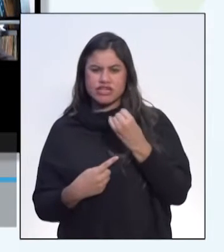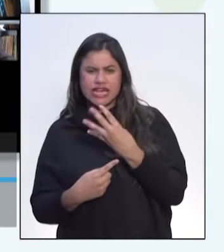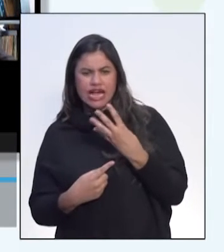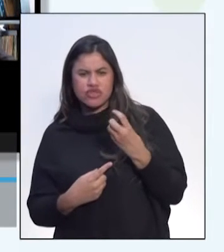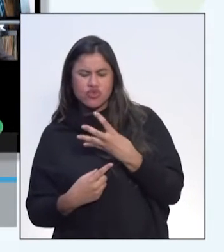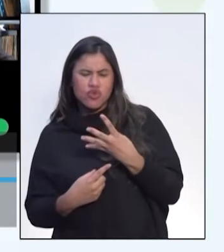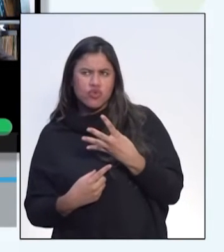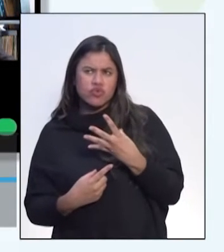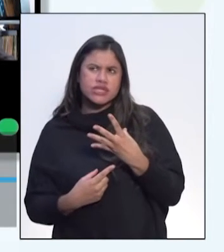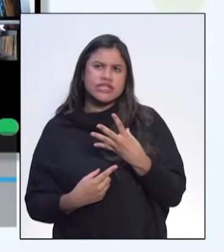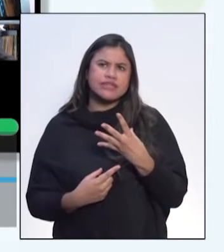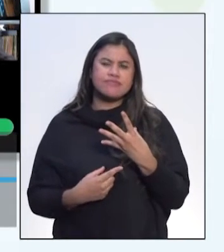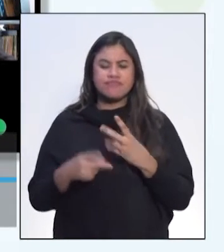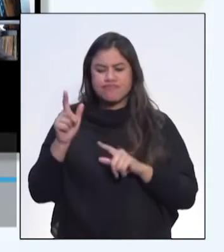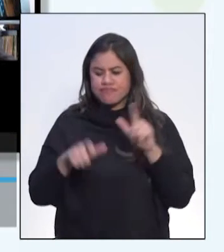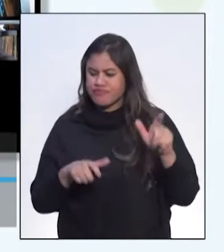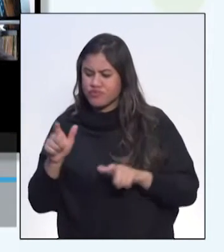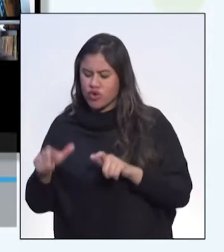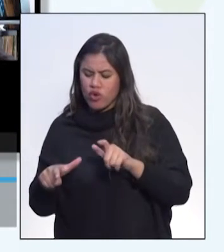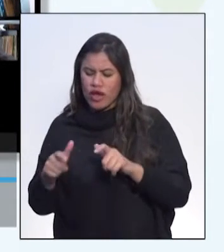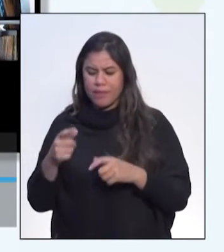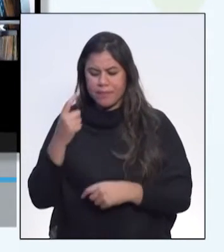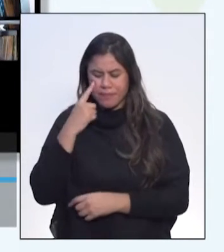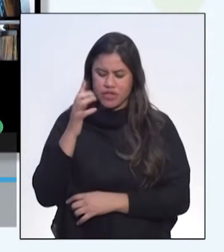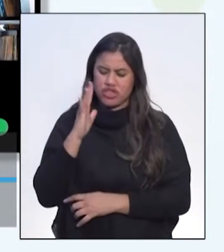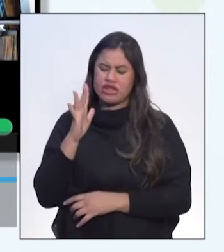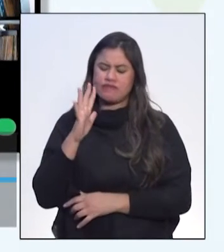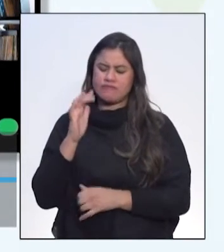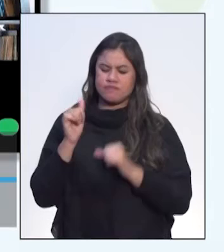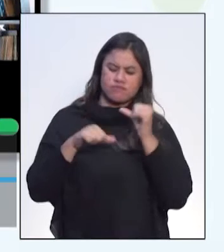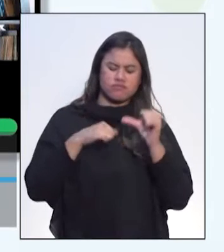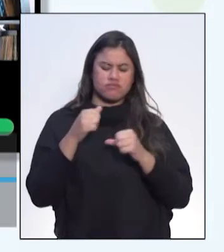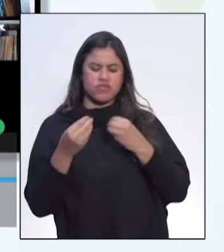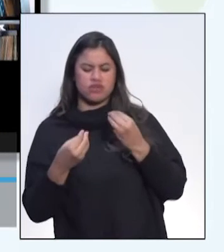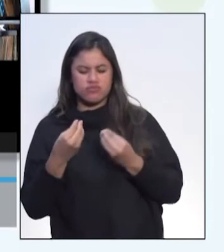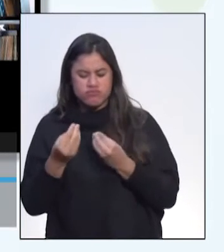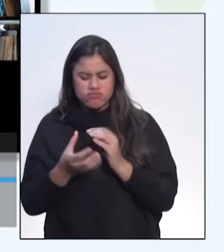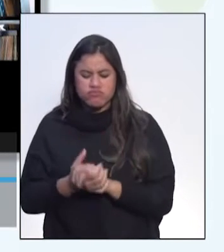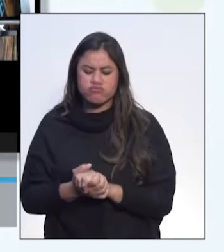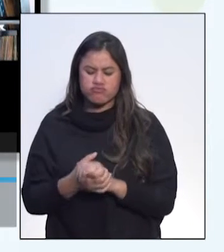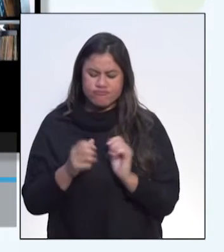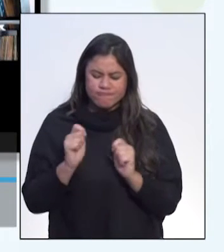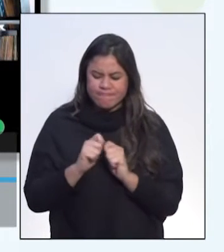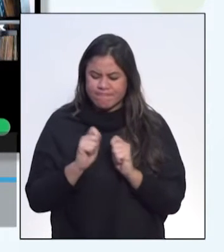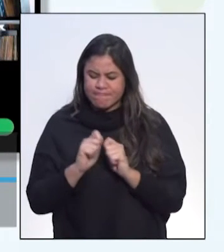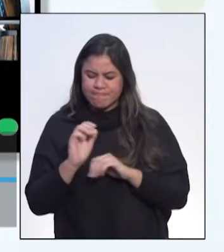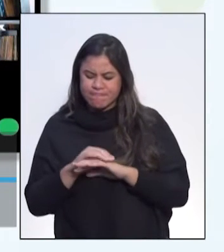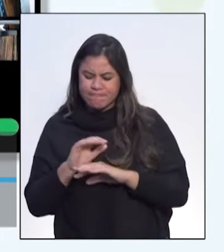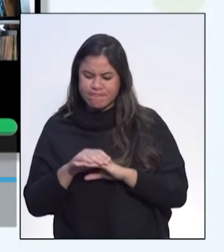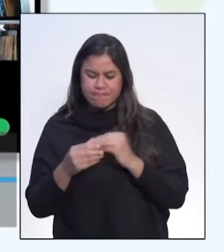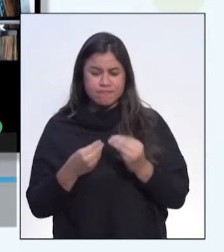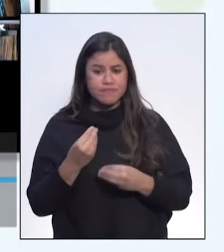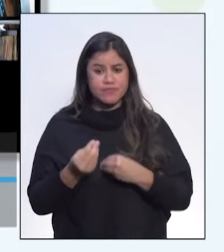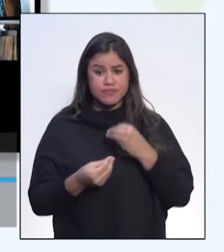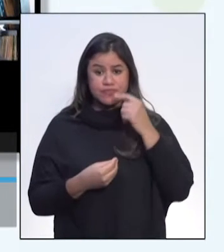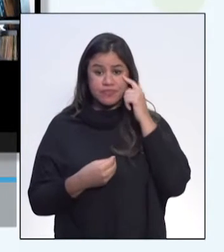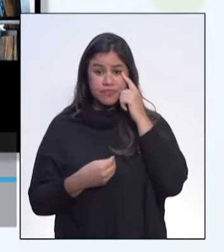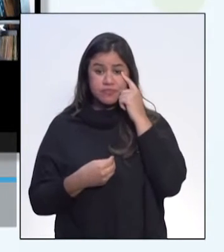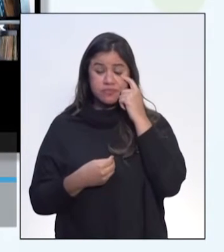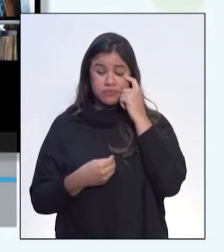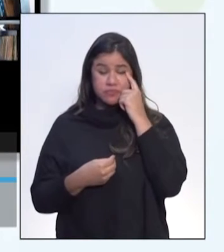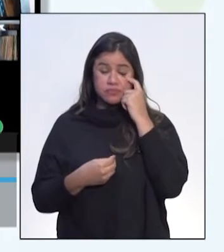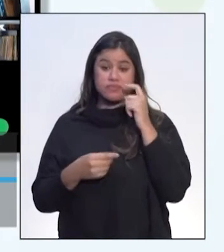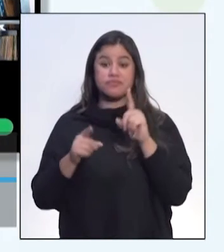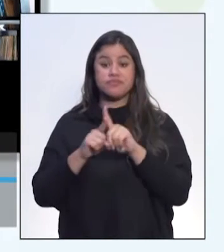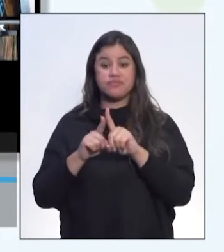via ali onde que a gente poderia mudar, o que a gente poderia fazer e várias coisas, né? Que outras pessoas vinham cobrar